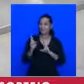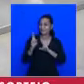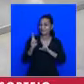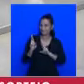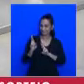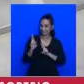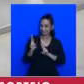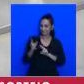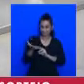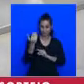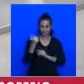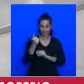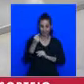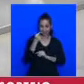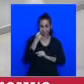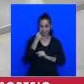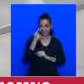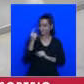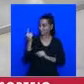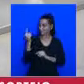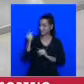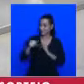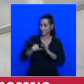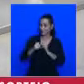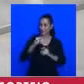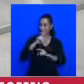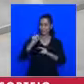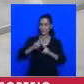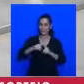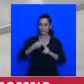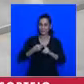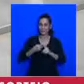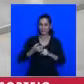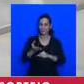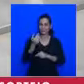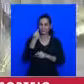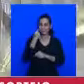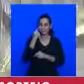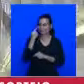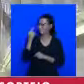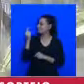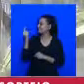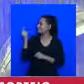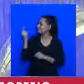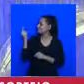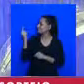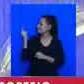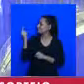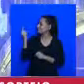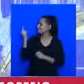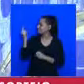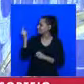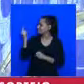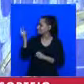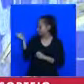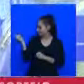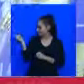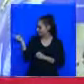Dedos cruzados. Vamos lá? Vamos ao primeiro sorteio da dupla cena. Bolas posicionadas.